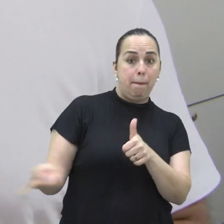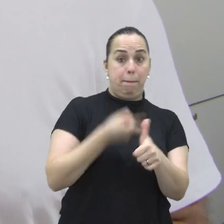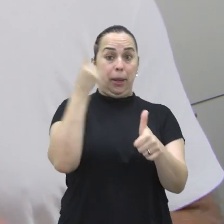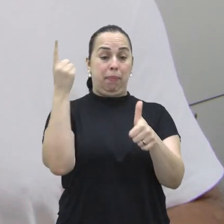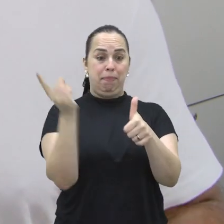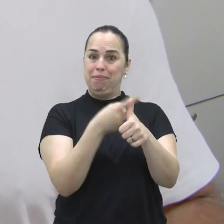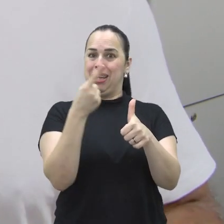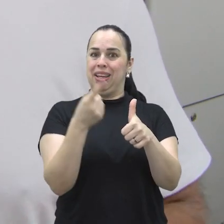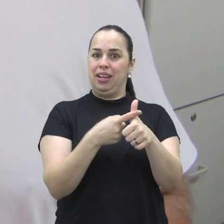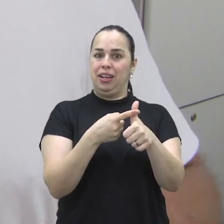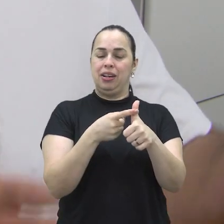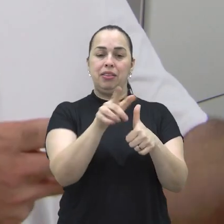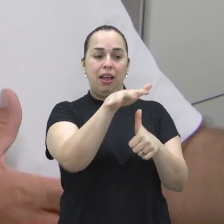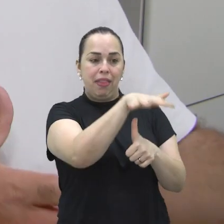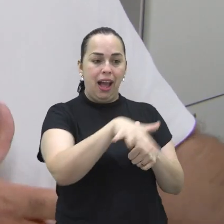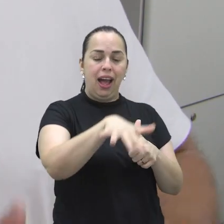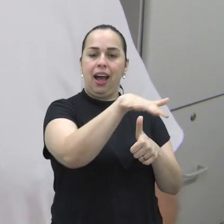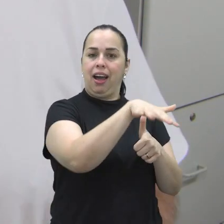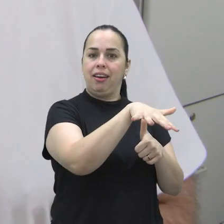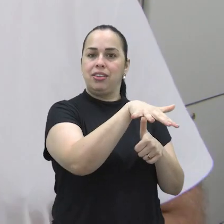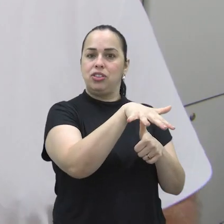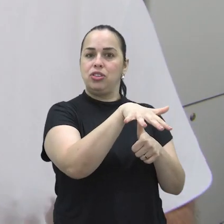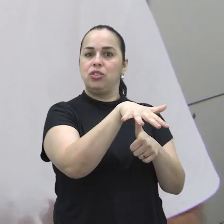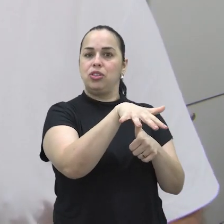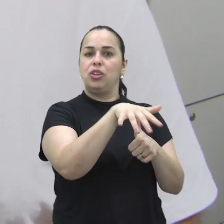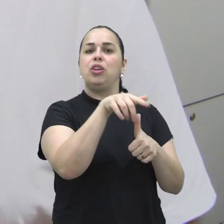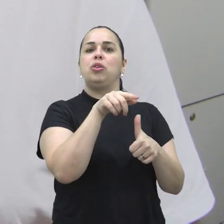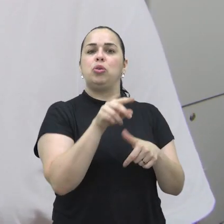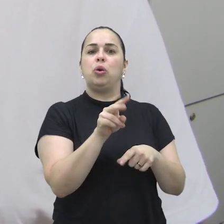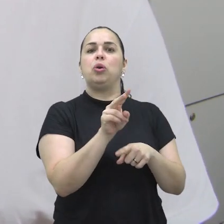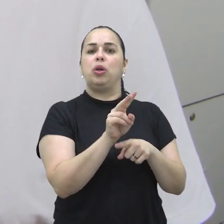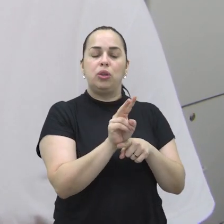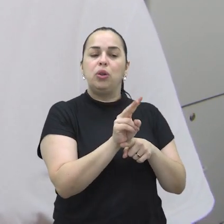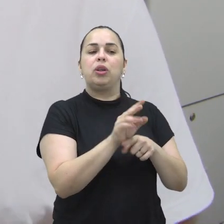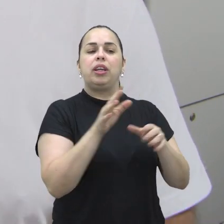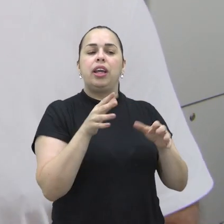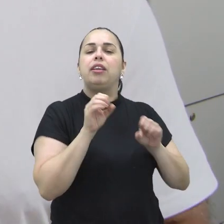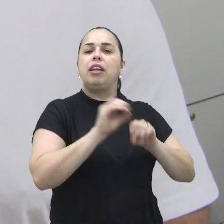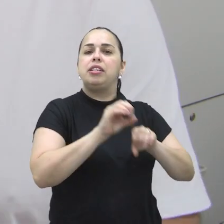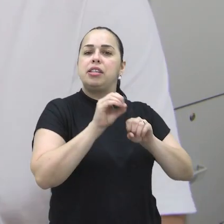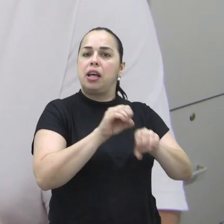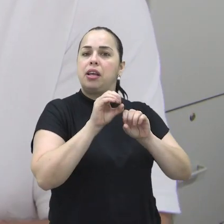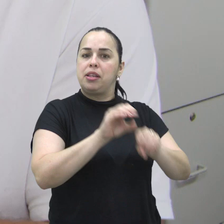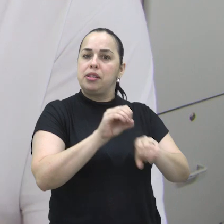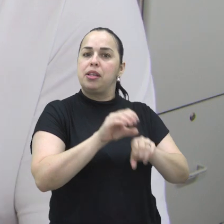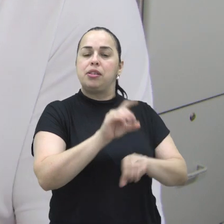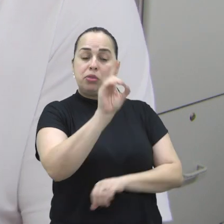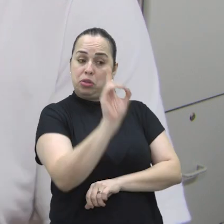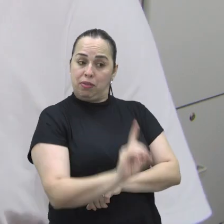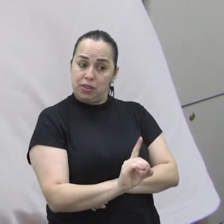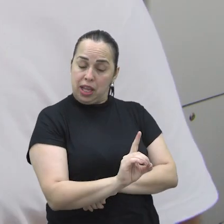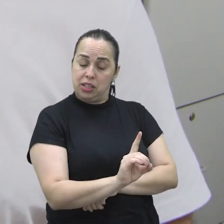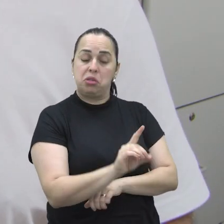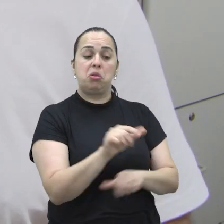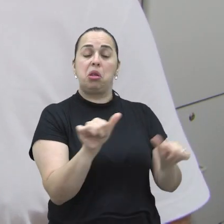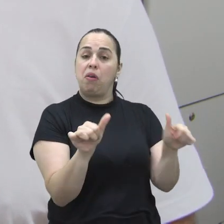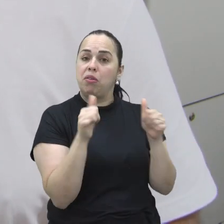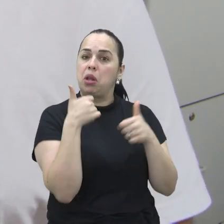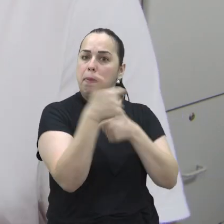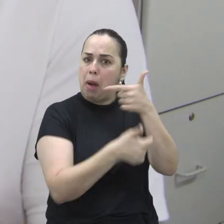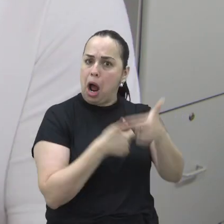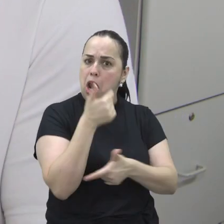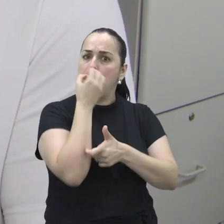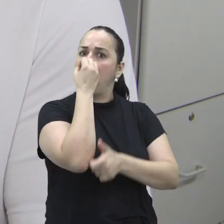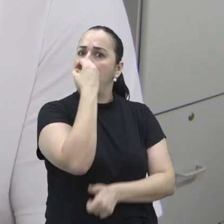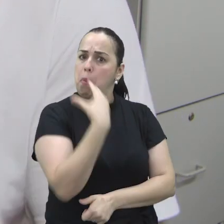pioneira em vários trabalhos. Age agora já o projeto dos agentes da educação especial, que estão fazendo um grande trabalho com as crianças